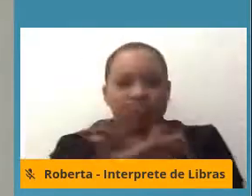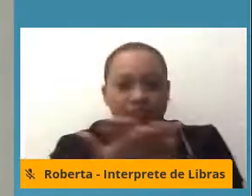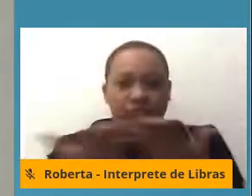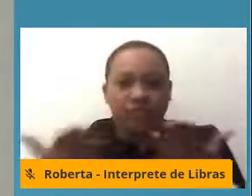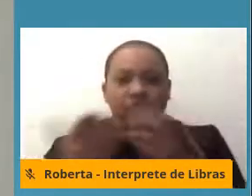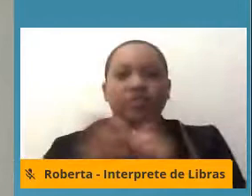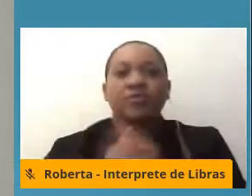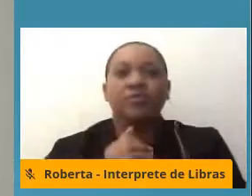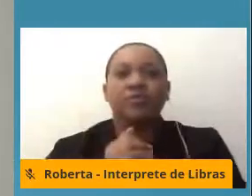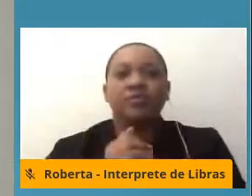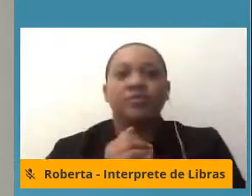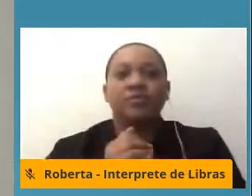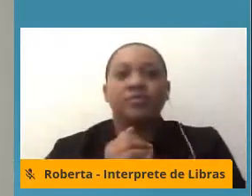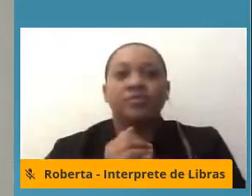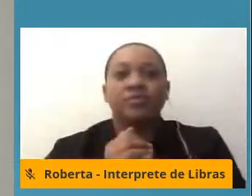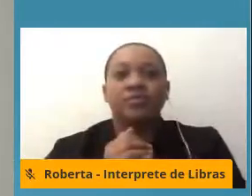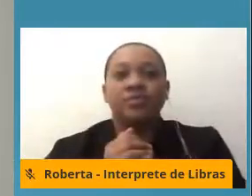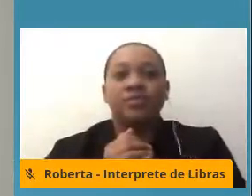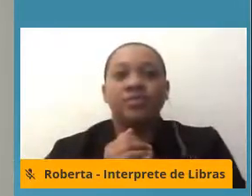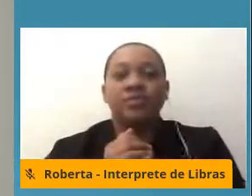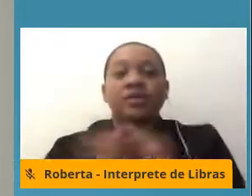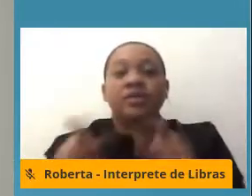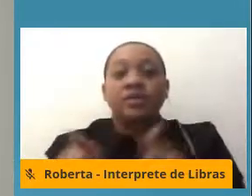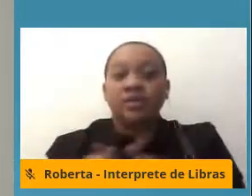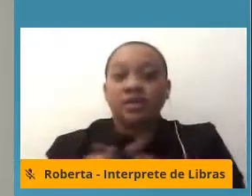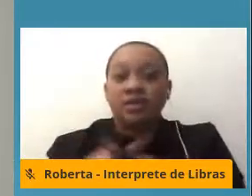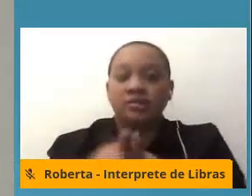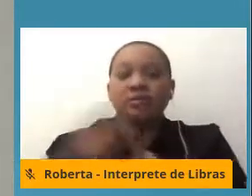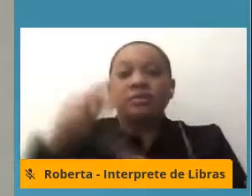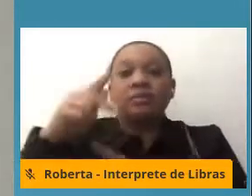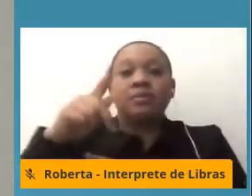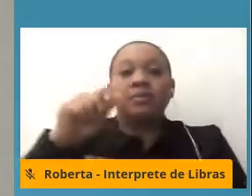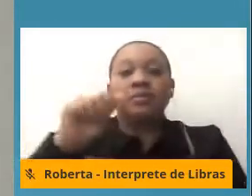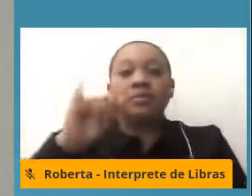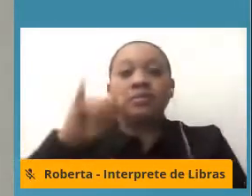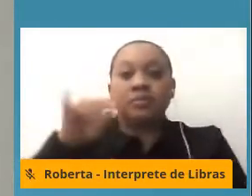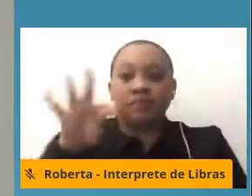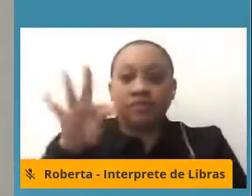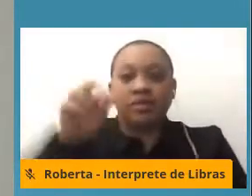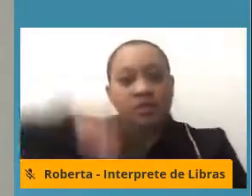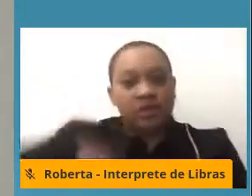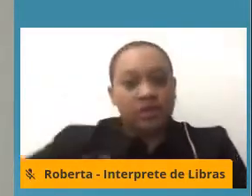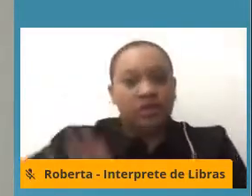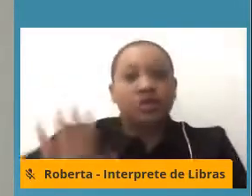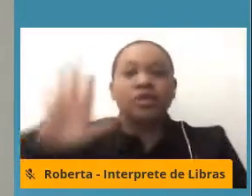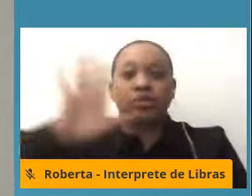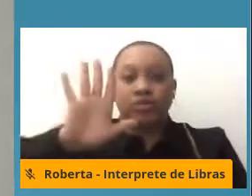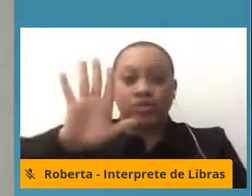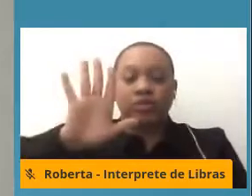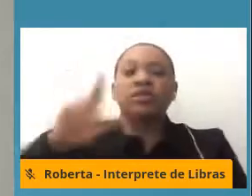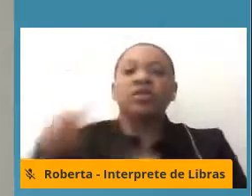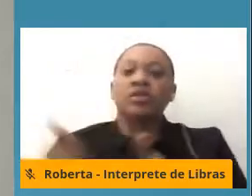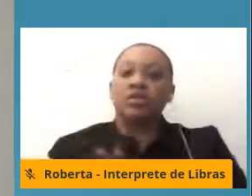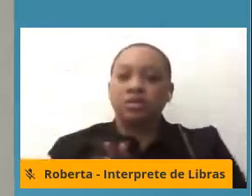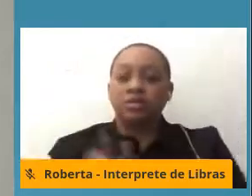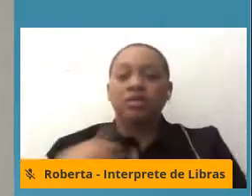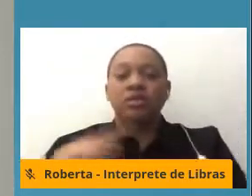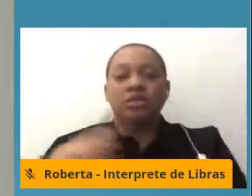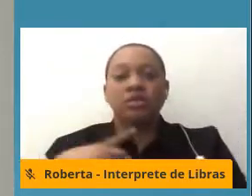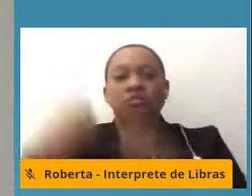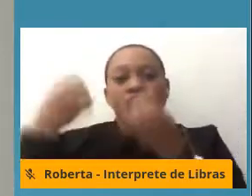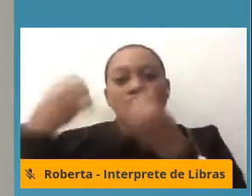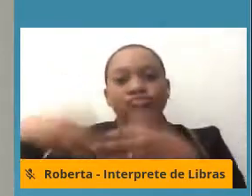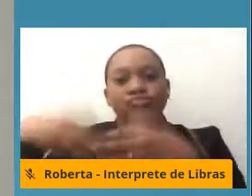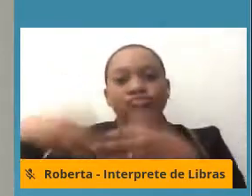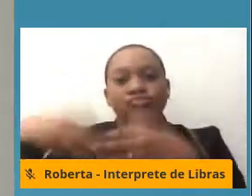A coordenação do Parque Nacional, né, e do Parque of Science Nordeste, que são o Denis e o Luiz Gustavo Almeida, que é